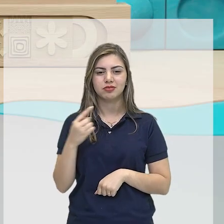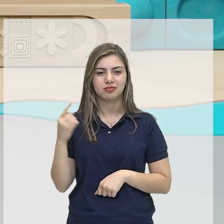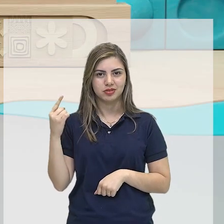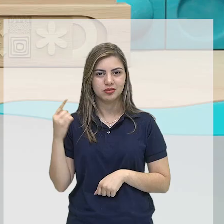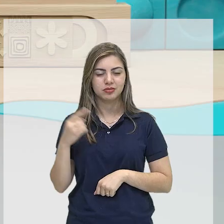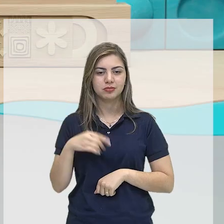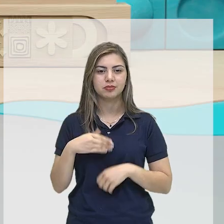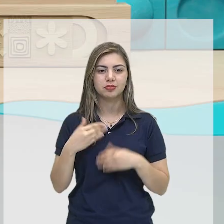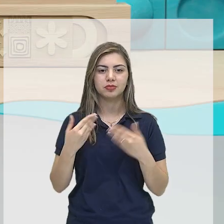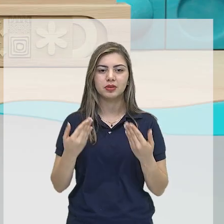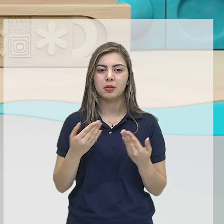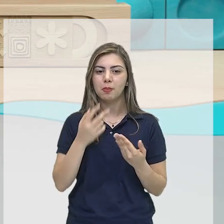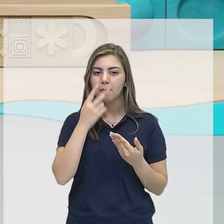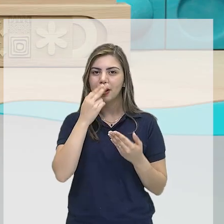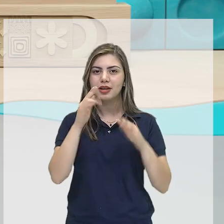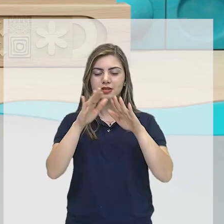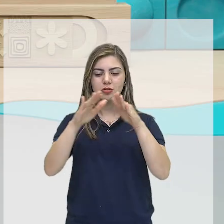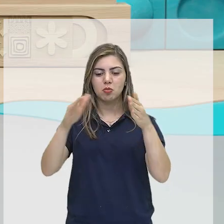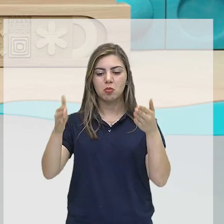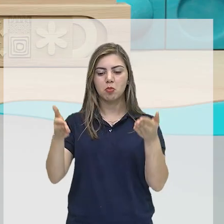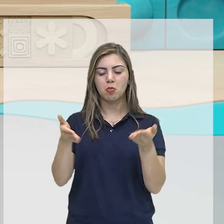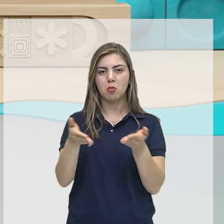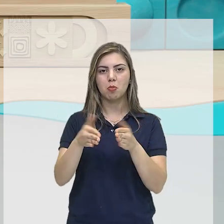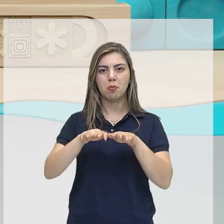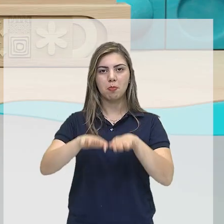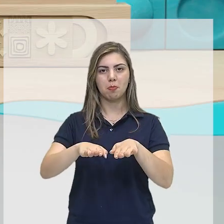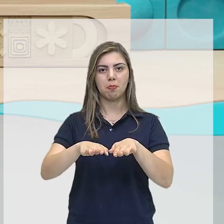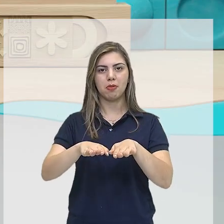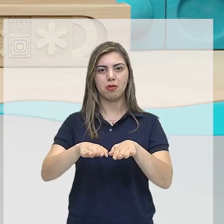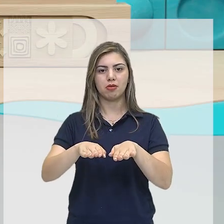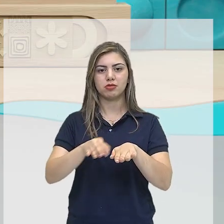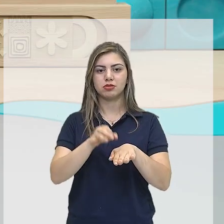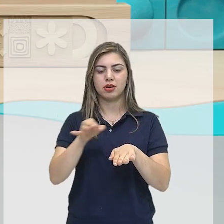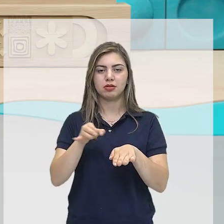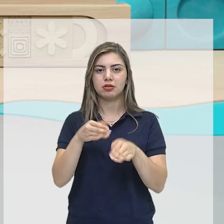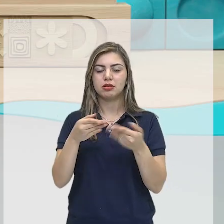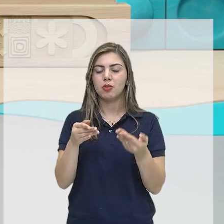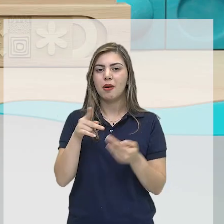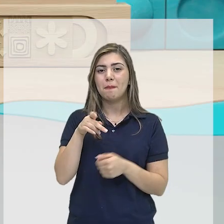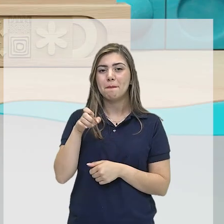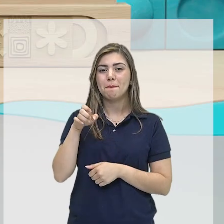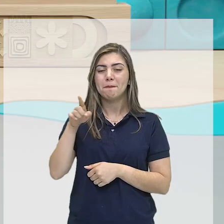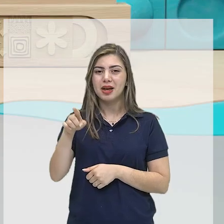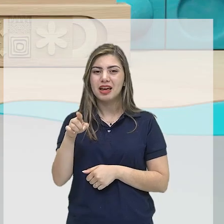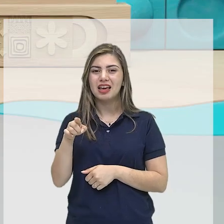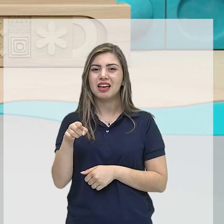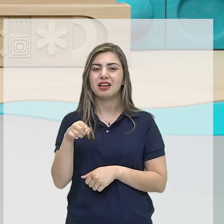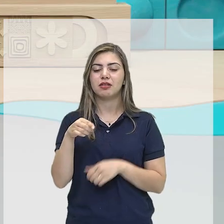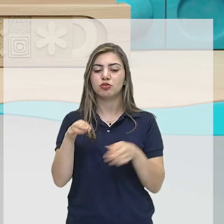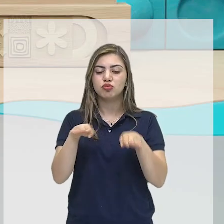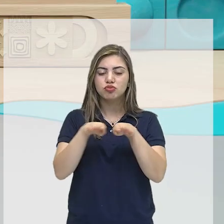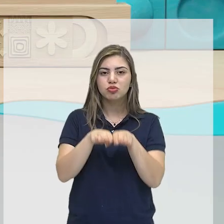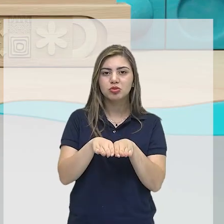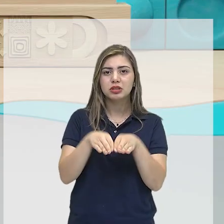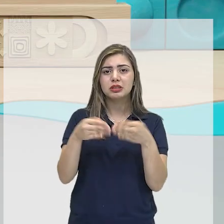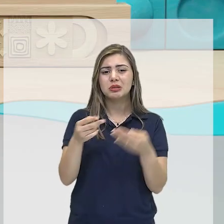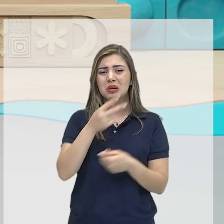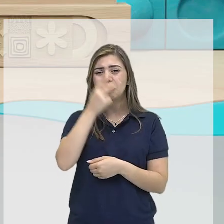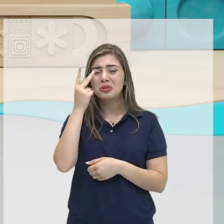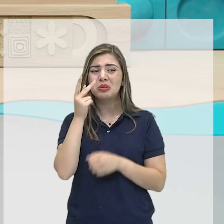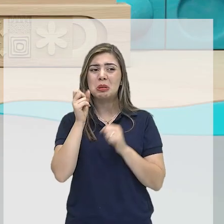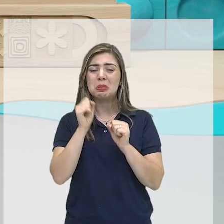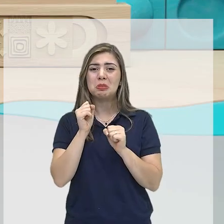joelhos, fazendo com que a pessoa ela também sobrecarregue muito mais as articulações, principalmente ali do